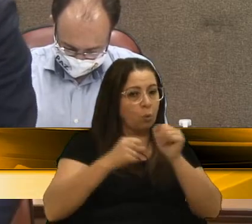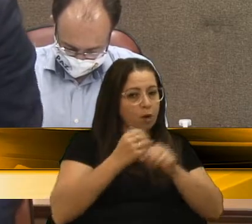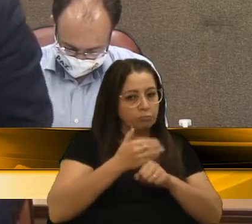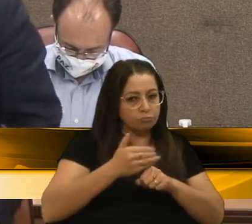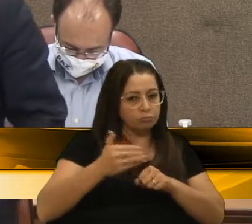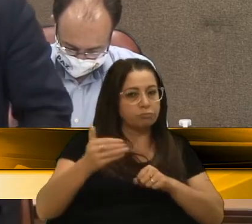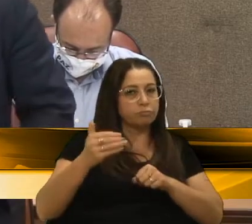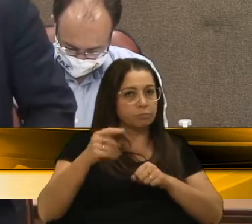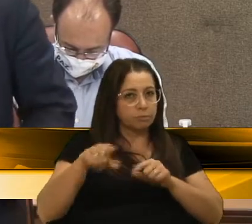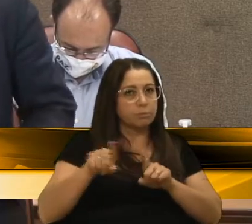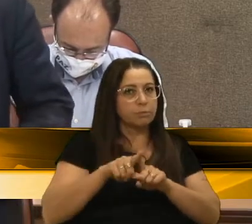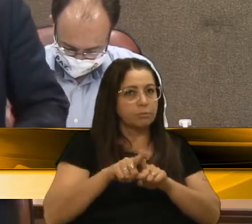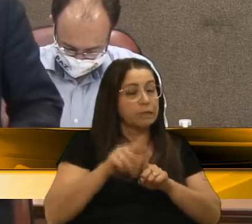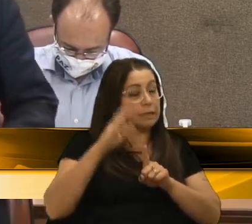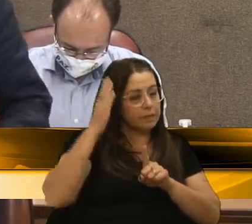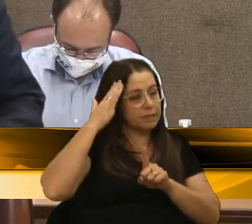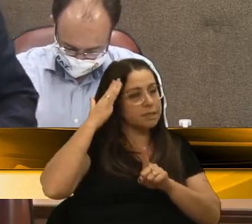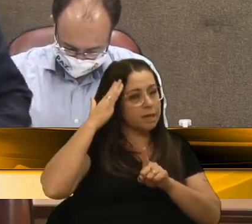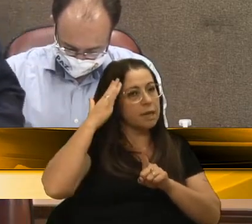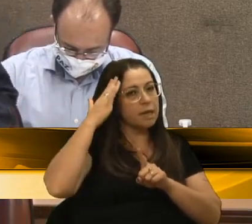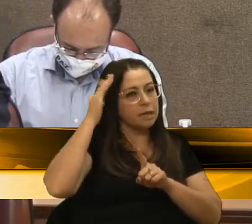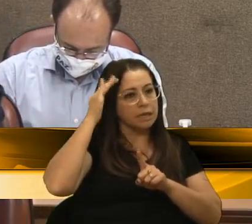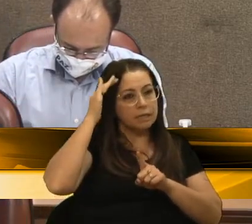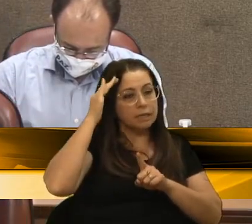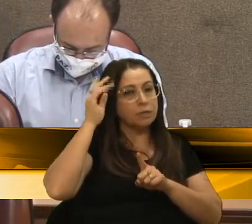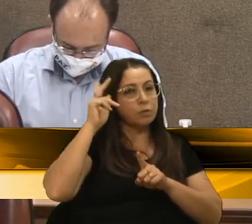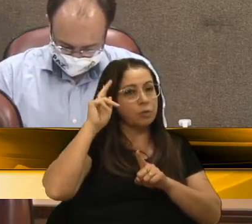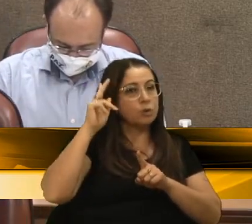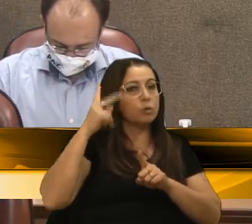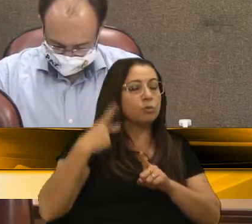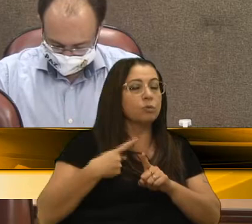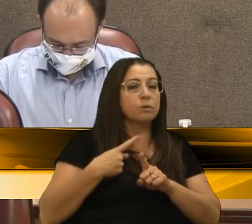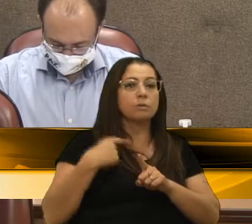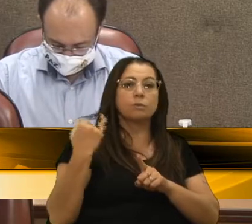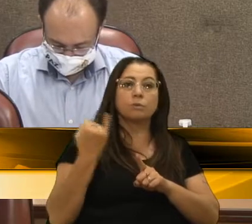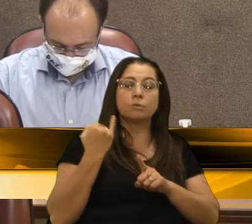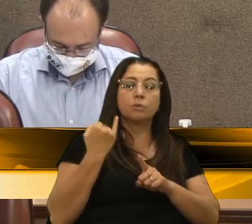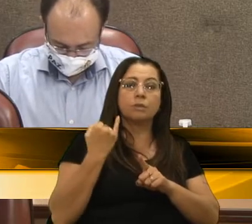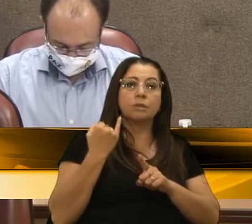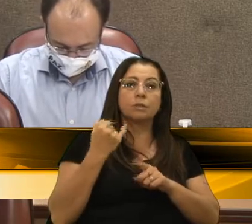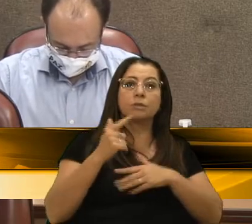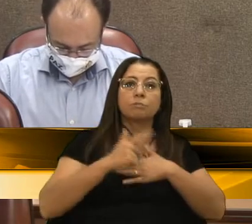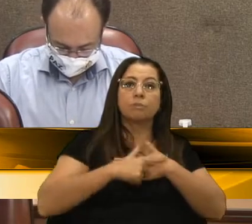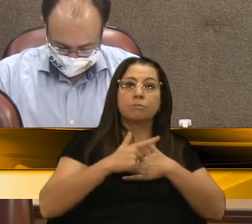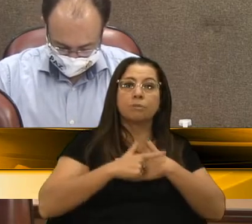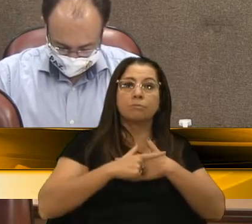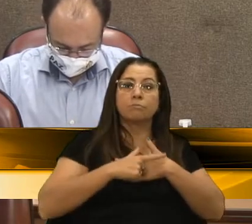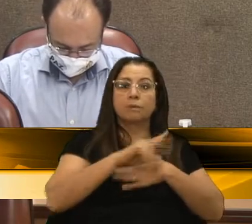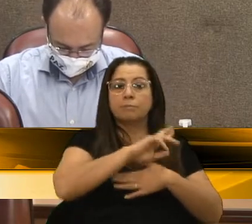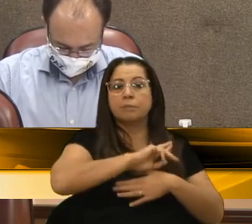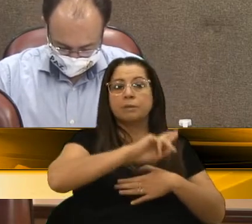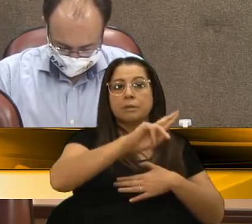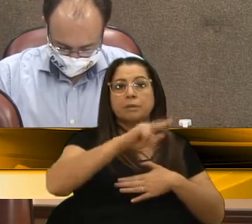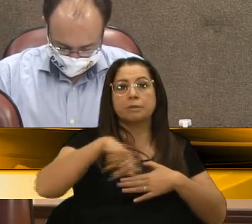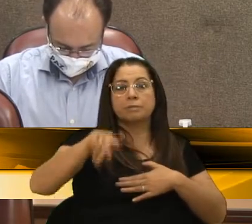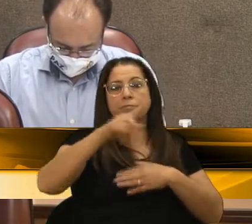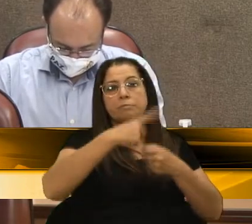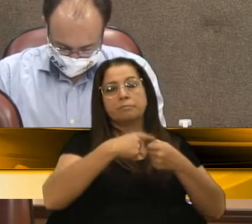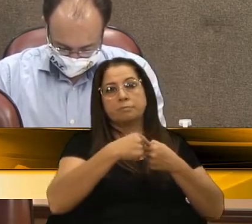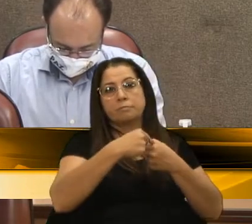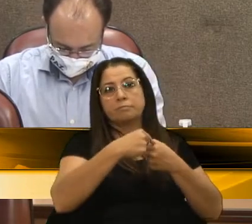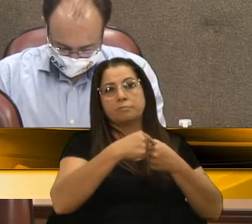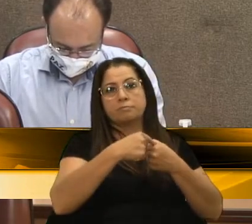e eu sei, e entendo e reconheço a relevância do papel dos procuradores do município, né, na